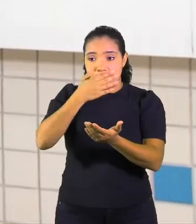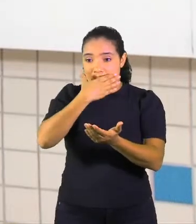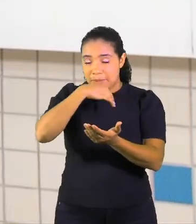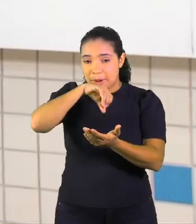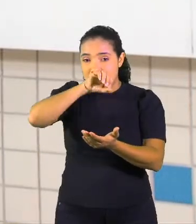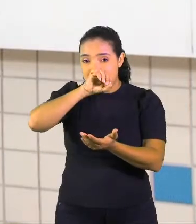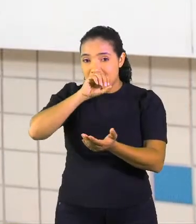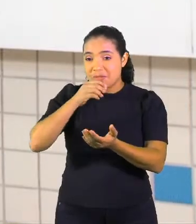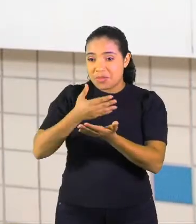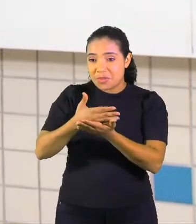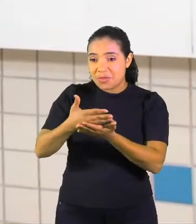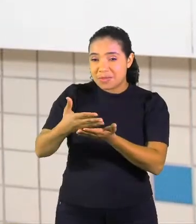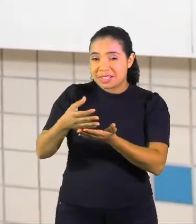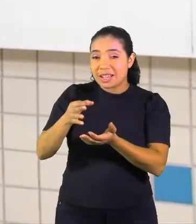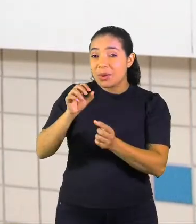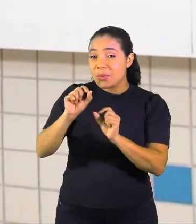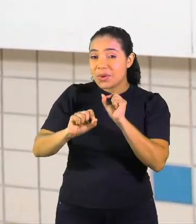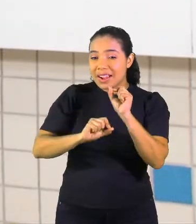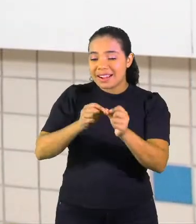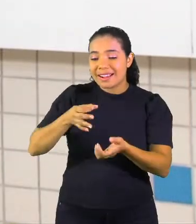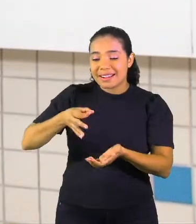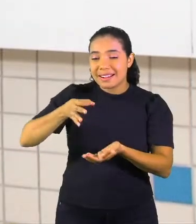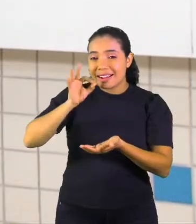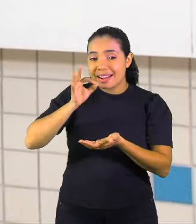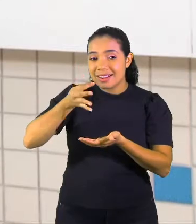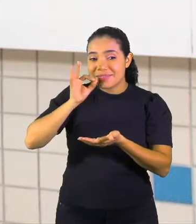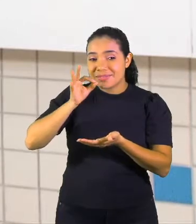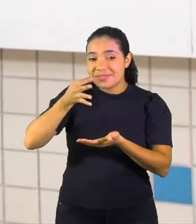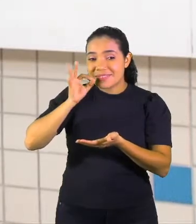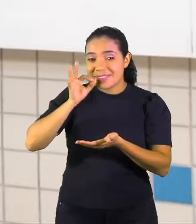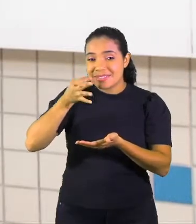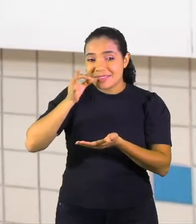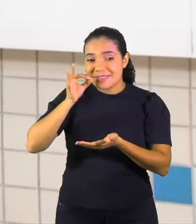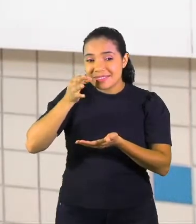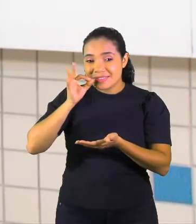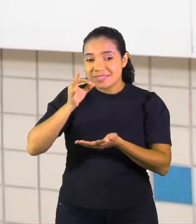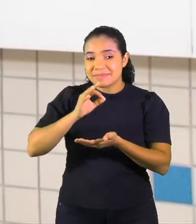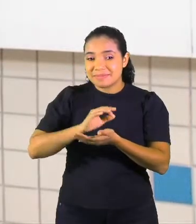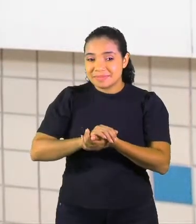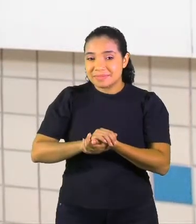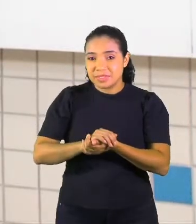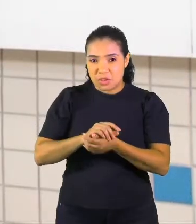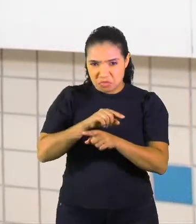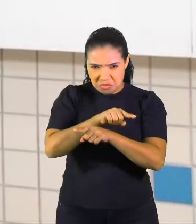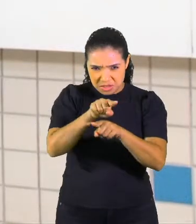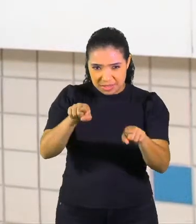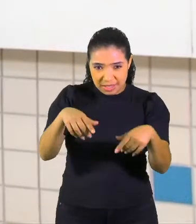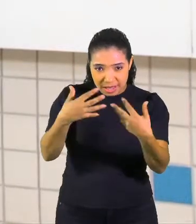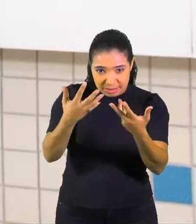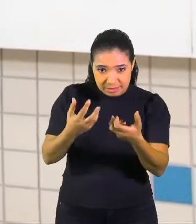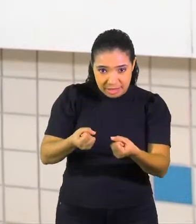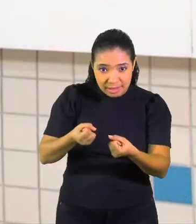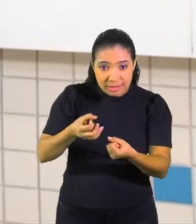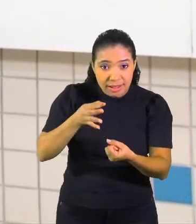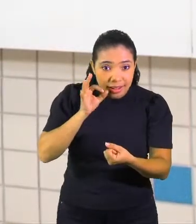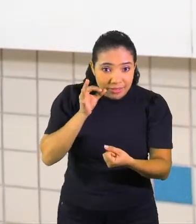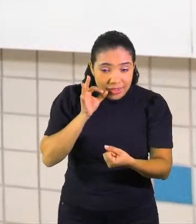um delicioso café. Aceitam café?